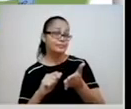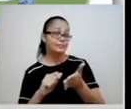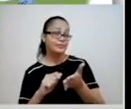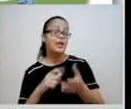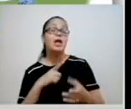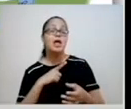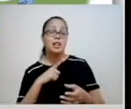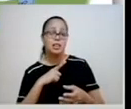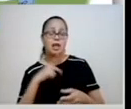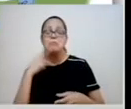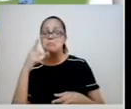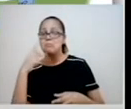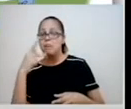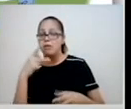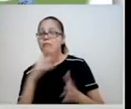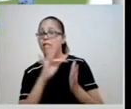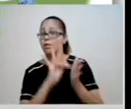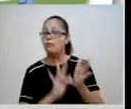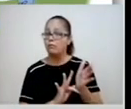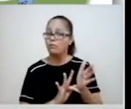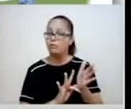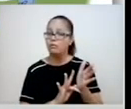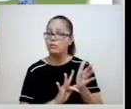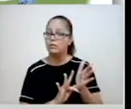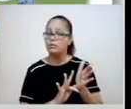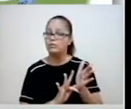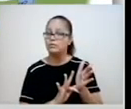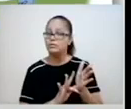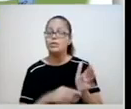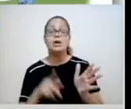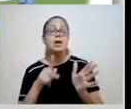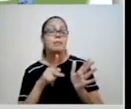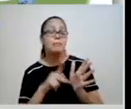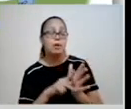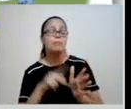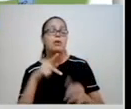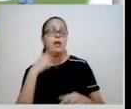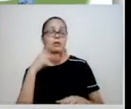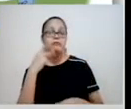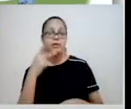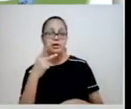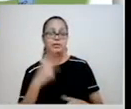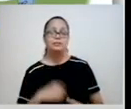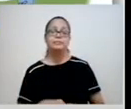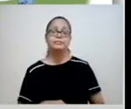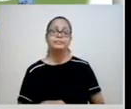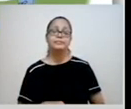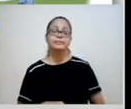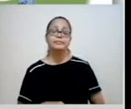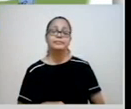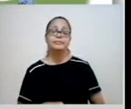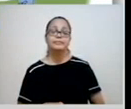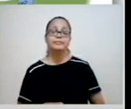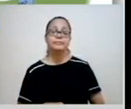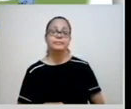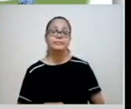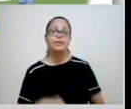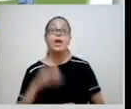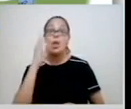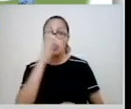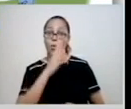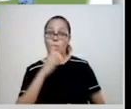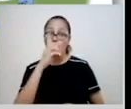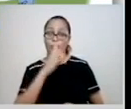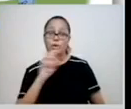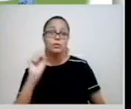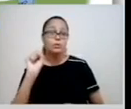fala. Quando a gente fala que tem marcas da oralidade, é porque tem marcas que são próprias da fala. Olha aí, domingo 8, no diário.